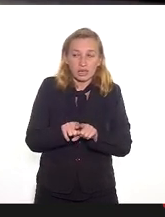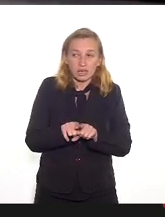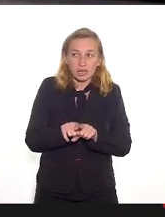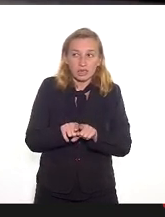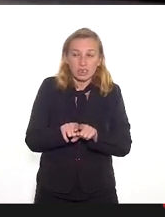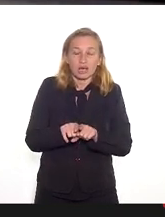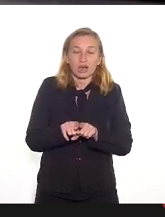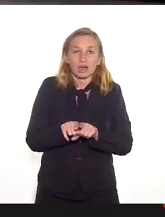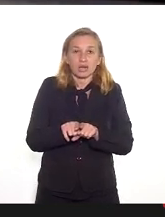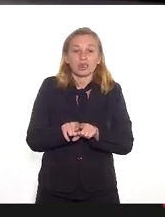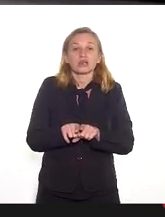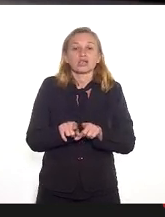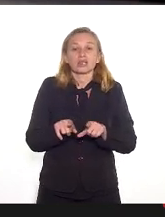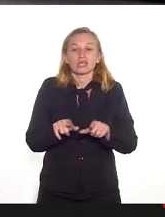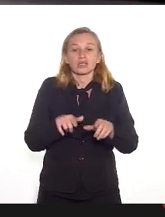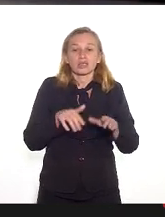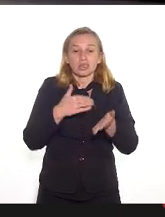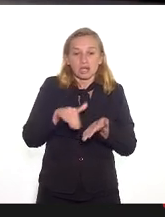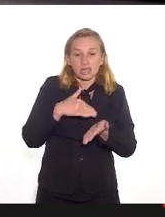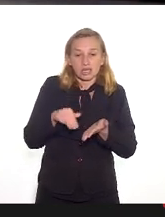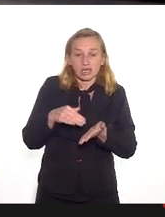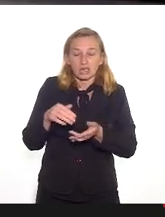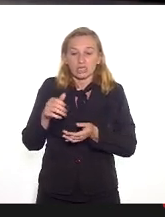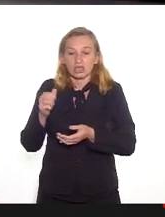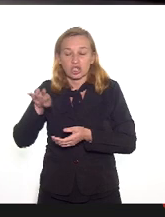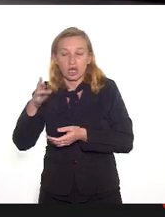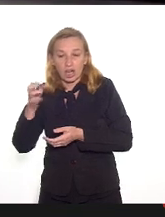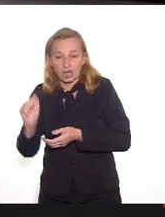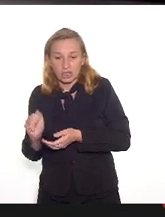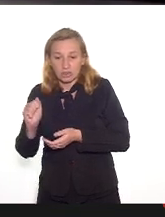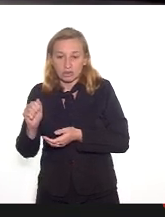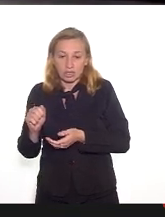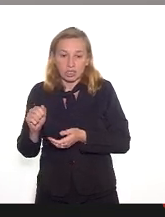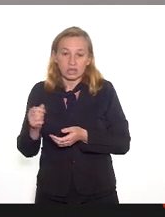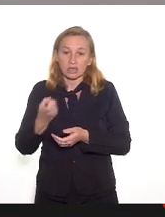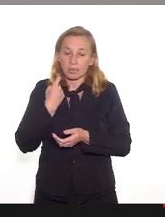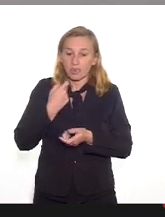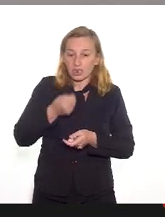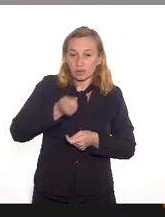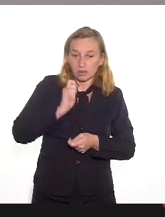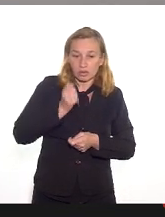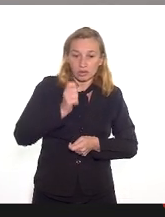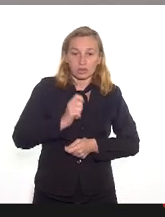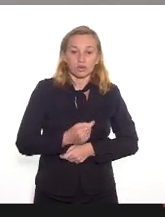Angra dos Reis, Secretaria de Pesca e Aquicultura, através da Prefeitura local.